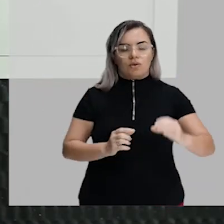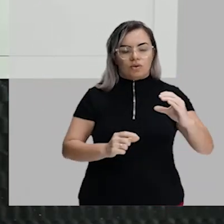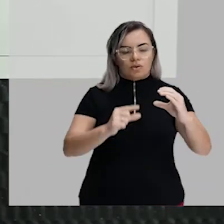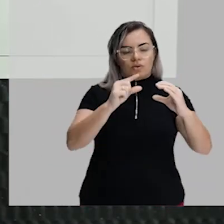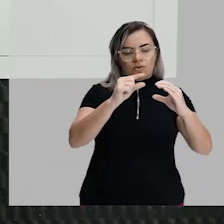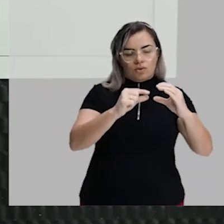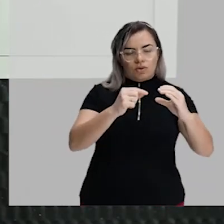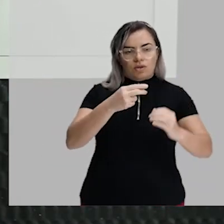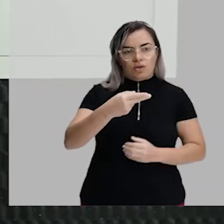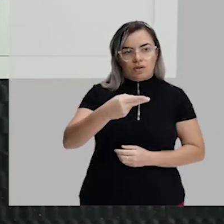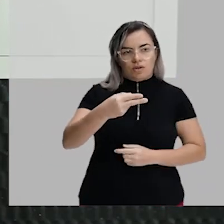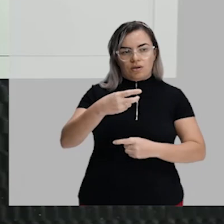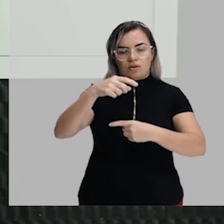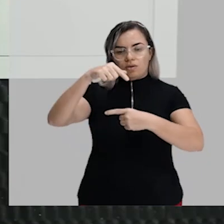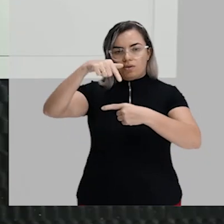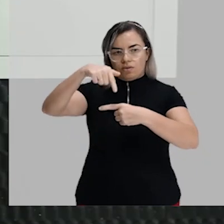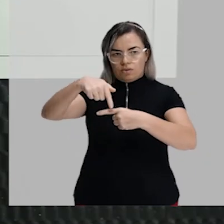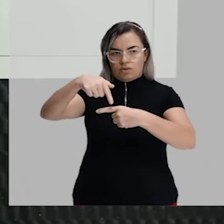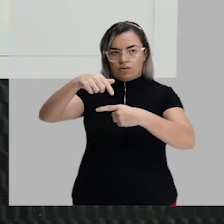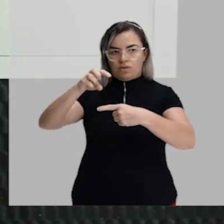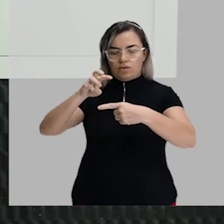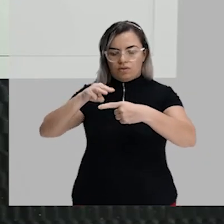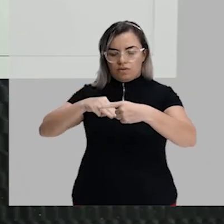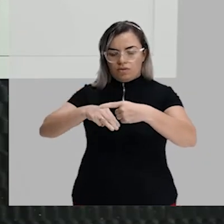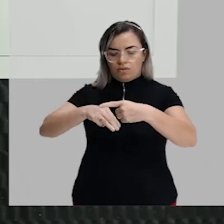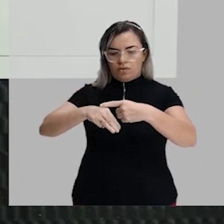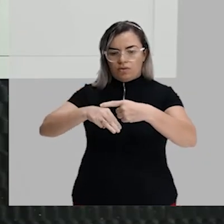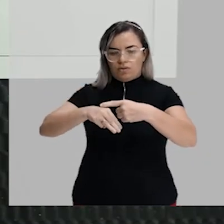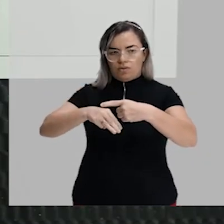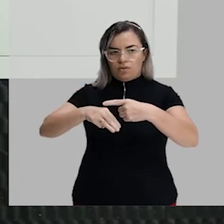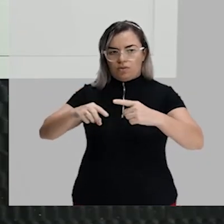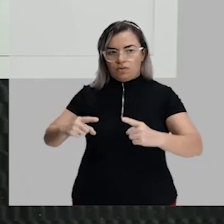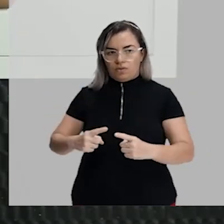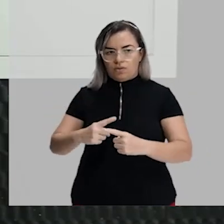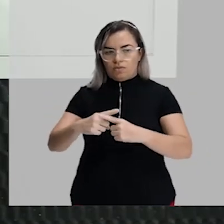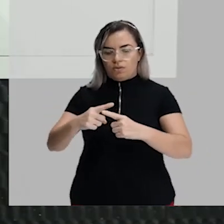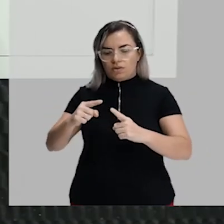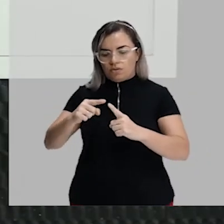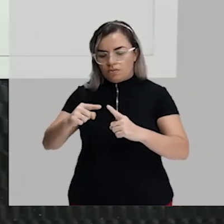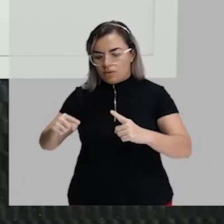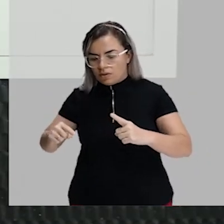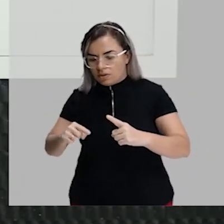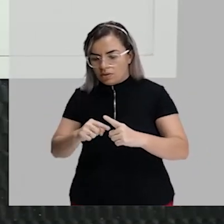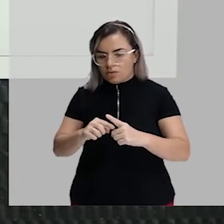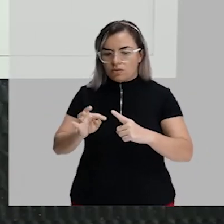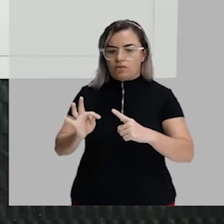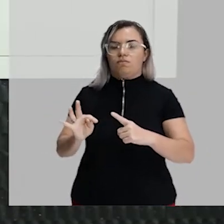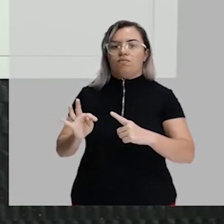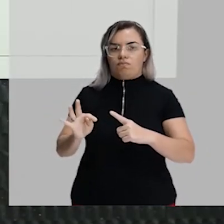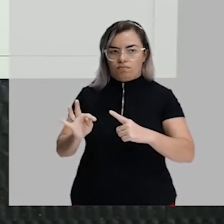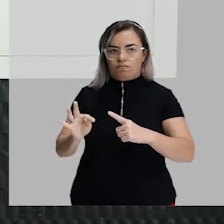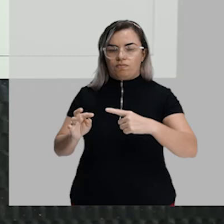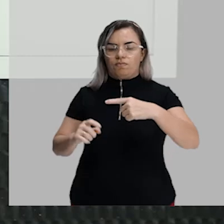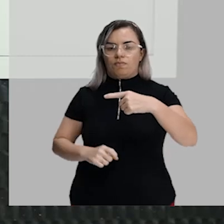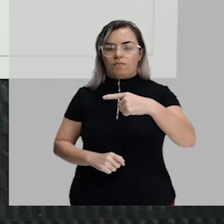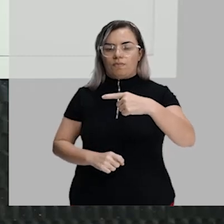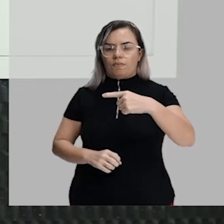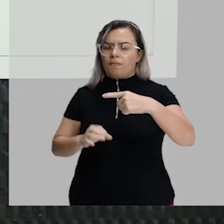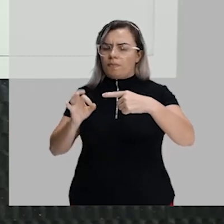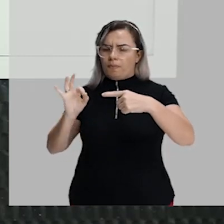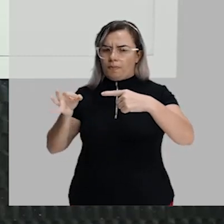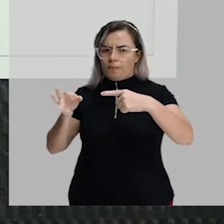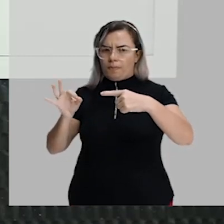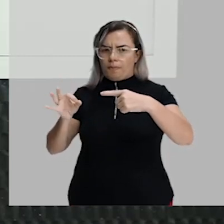calor, massa, vezes variação de temperatura,